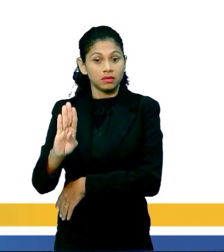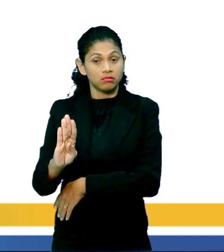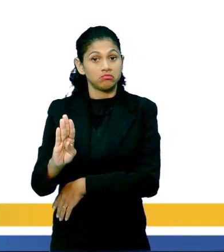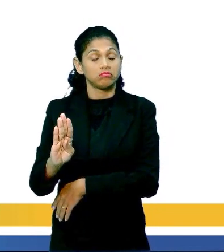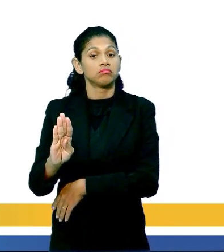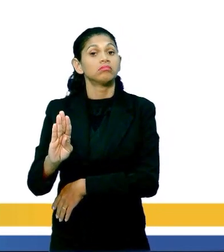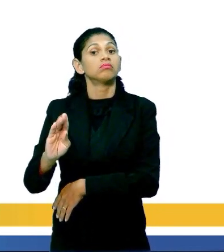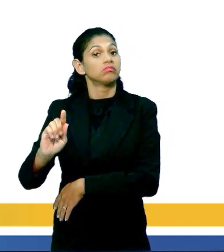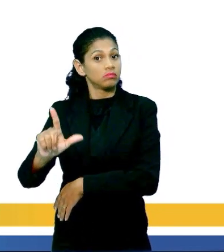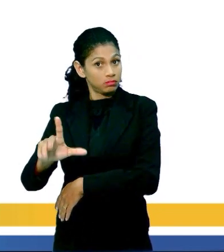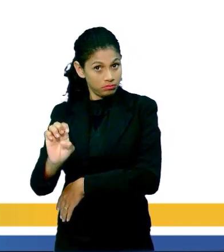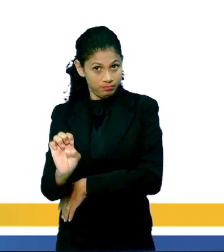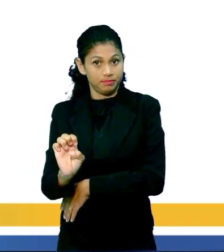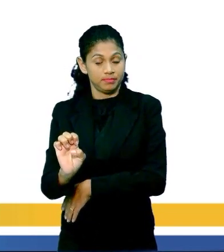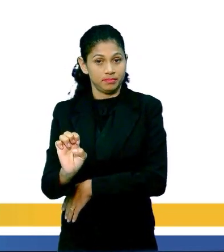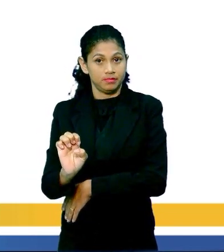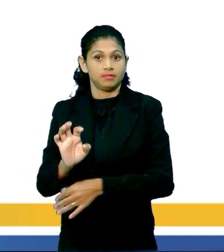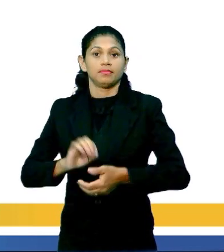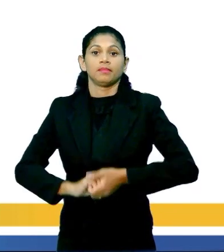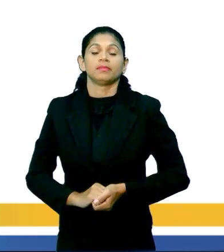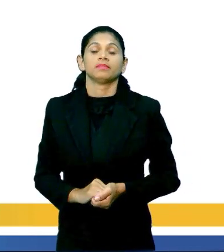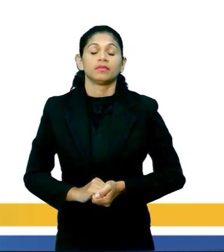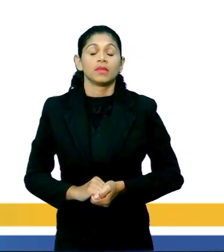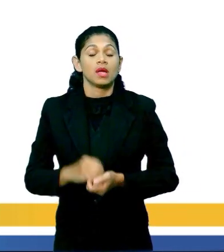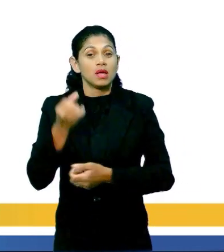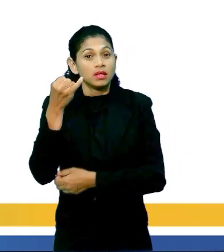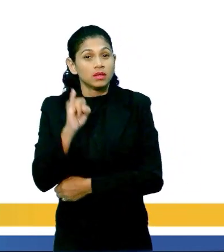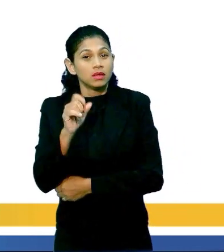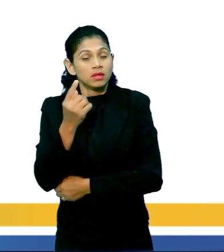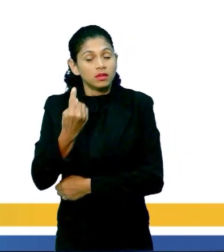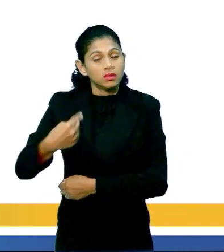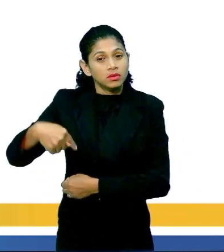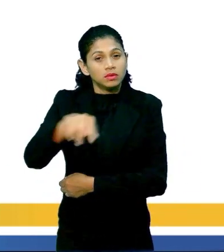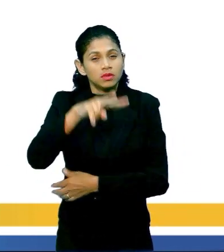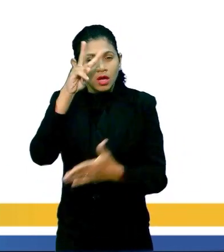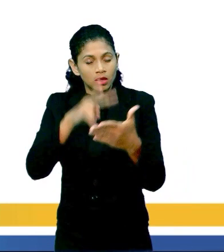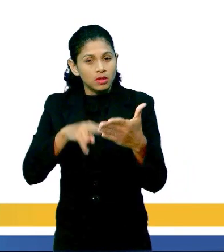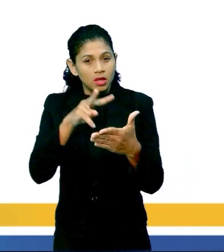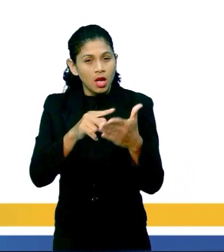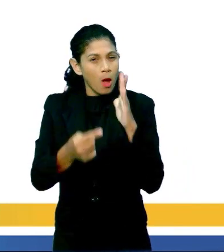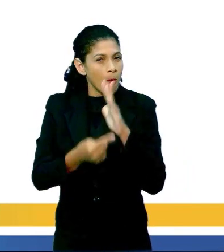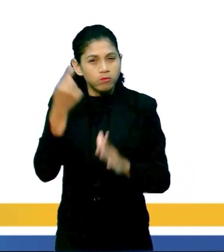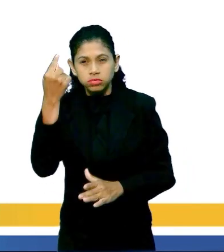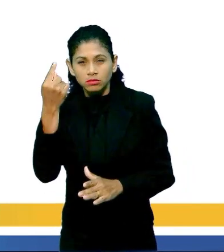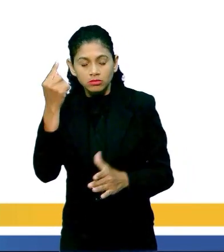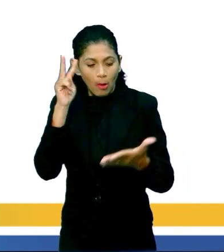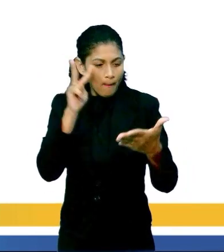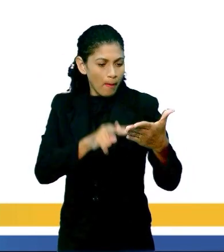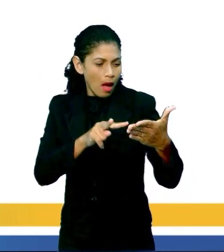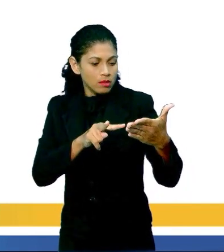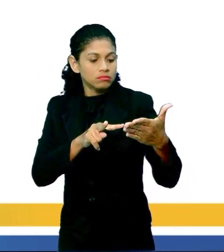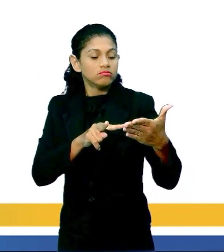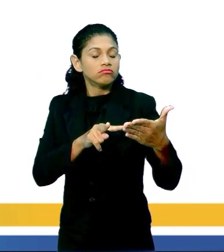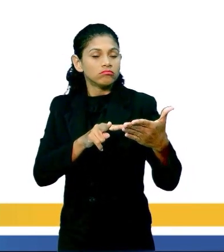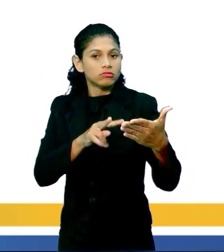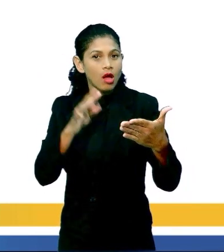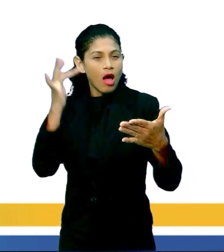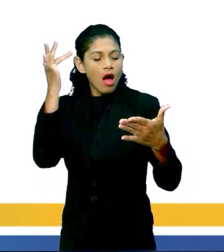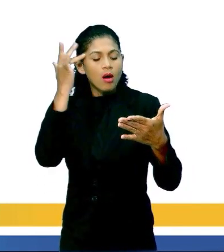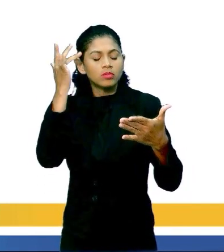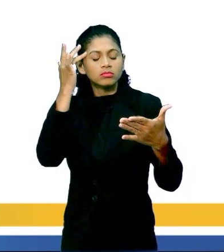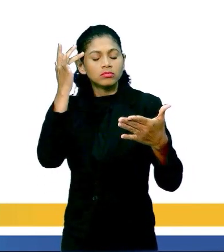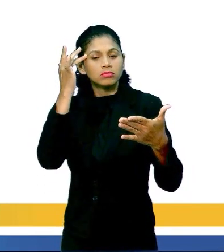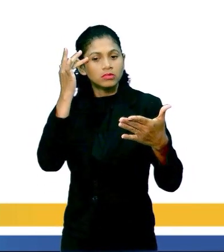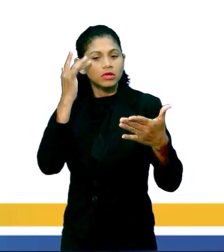ok? Arms e sensible. Se vocês lerem de primeira, vocês podem até achar que a palavra